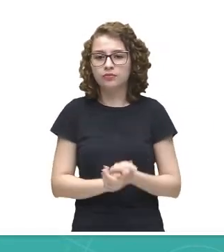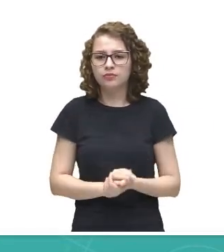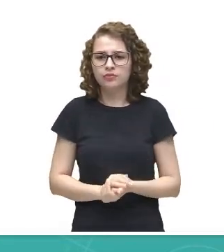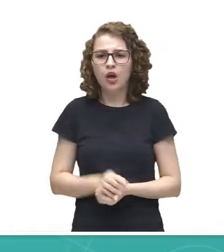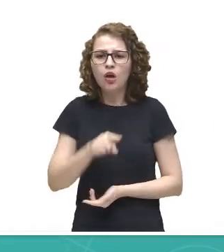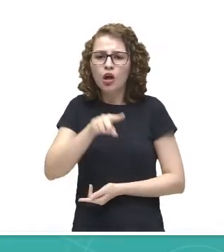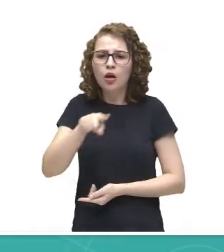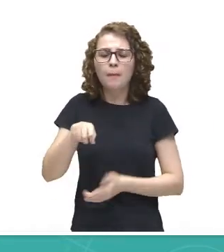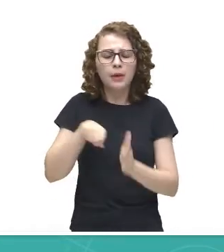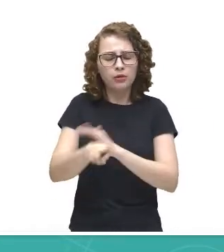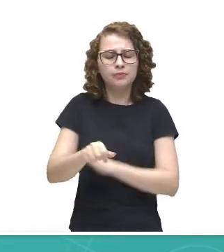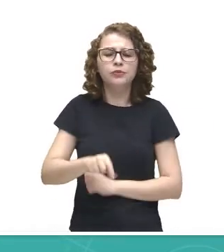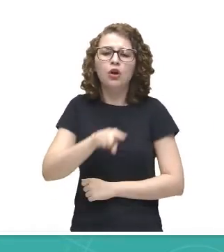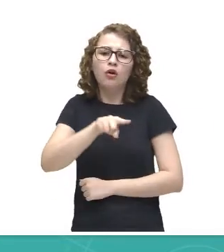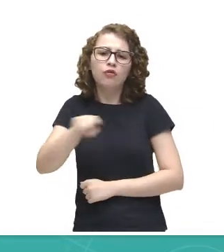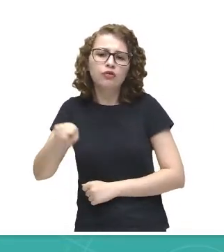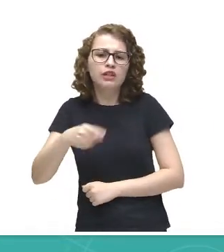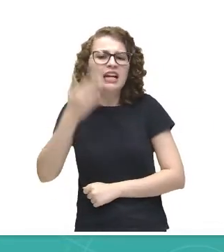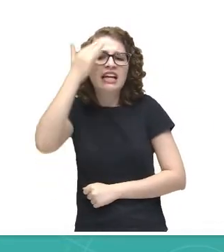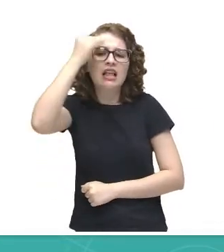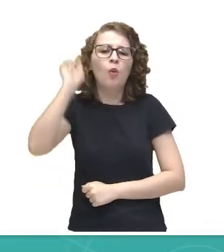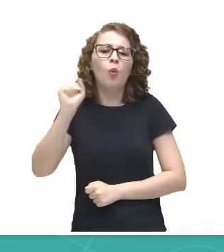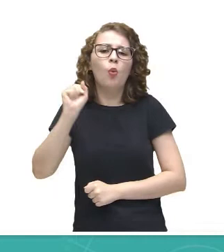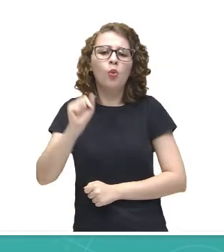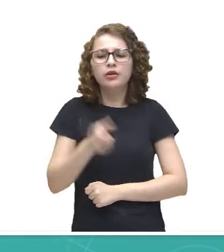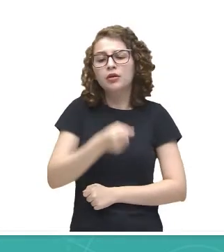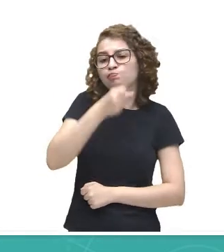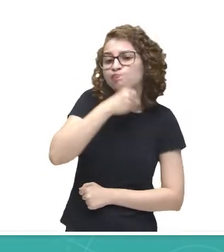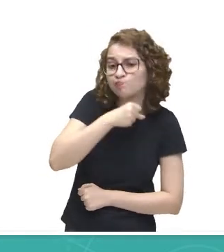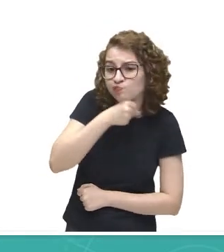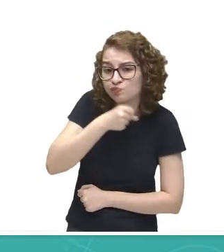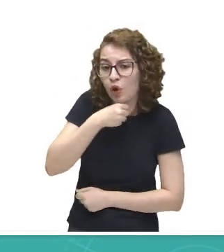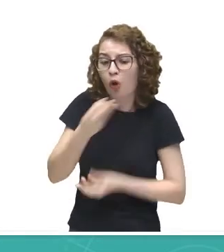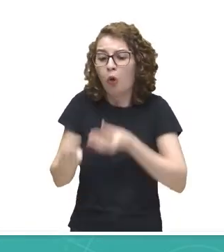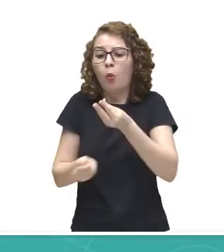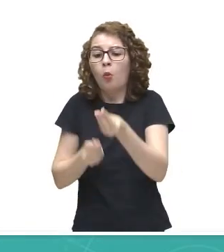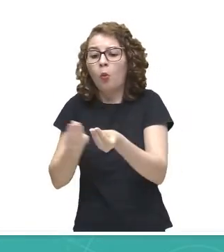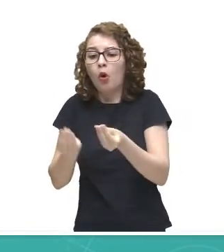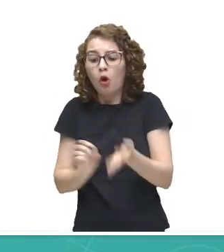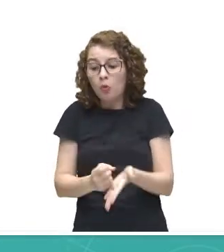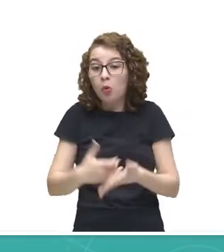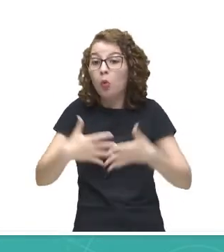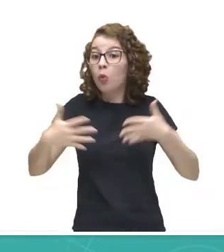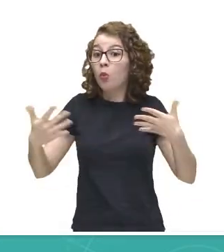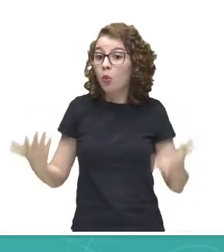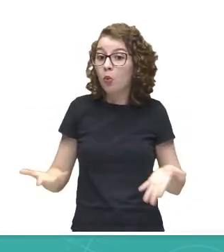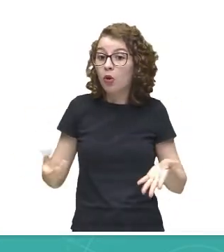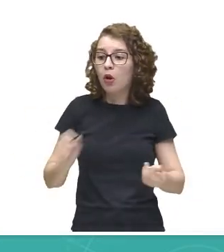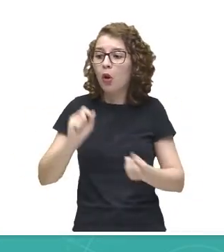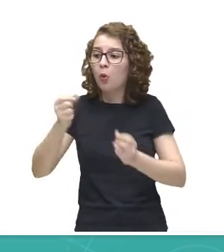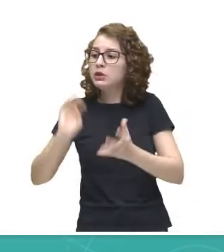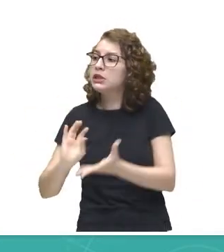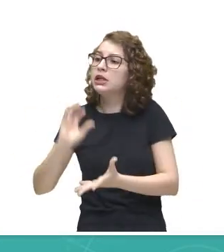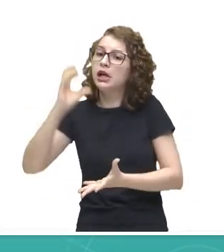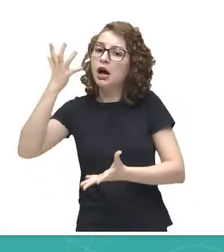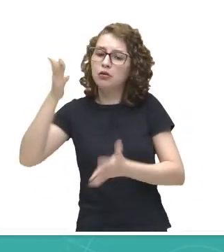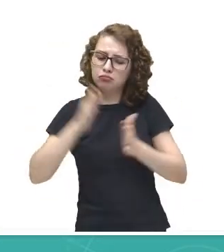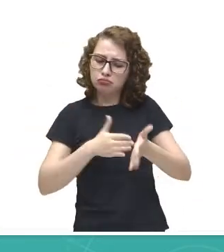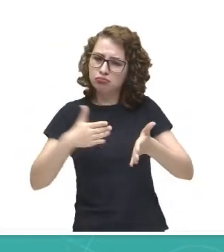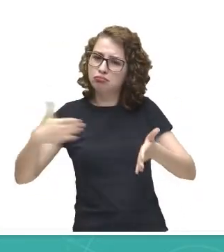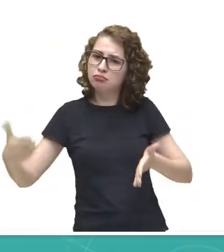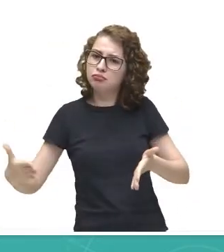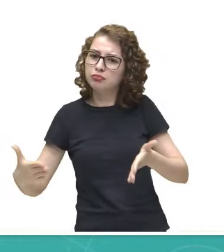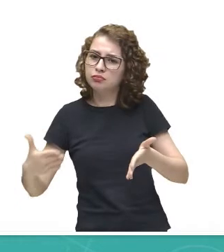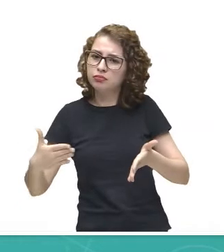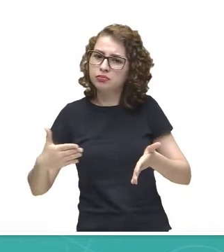é o envelhecimento? Quando é que ele ocorre? Como ele ocorre? O que que acontece nesse processo? Se não sabem, não se